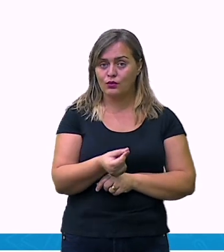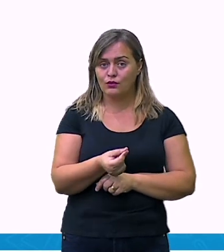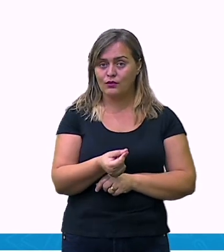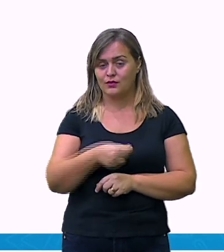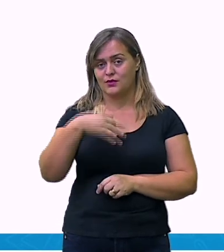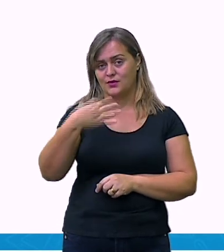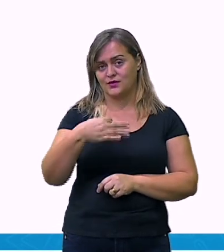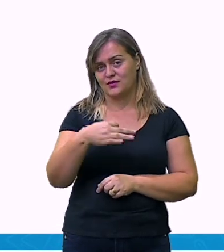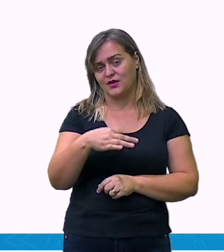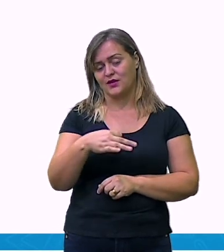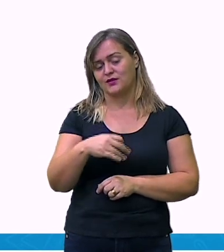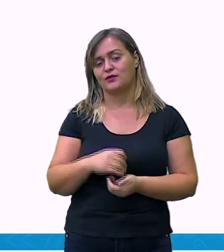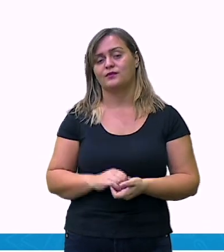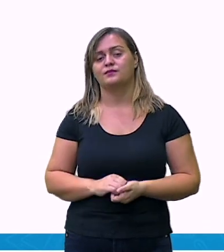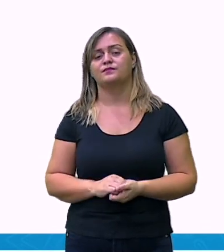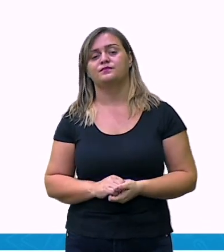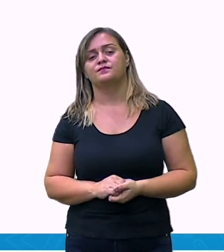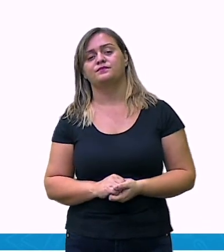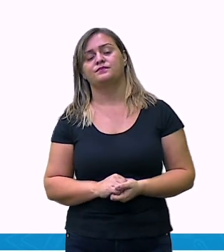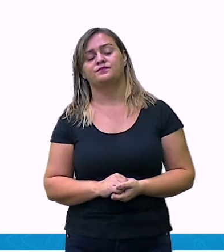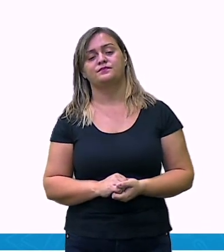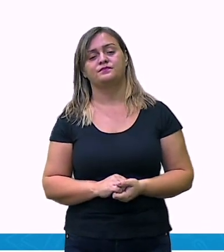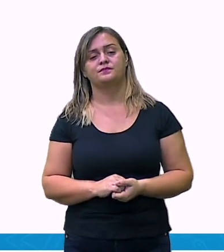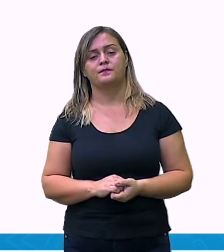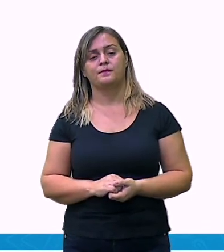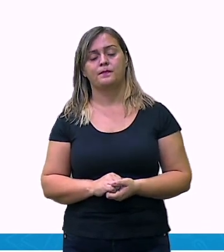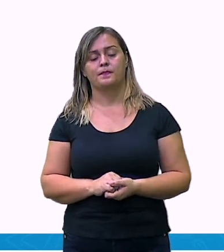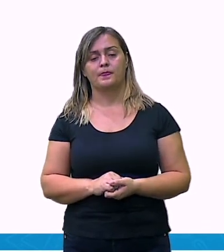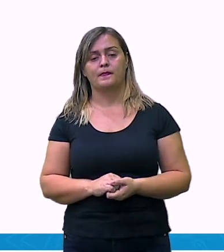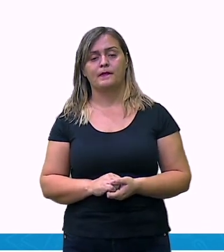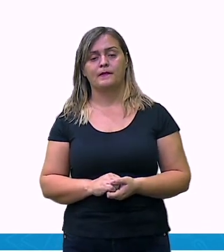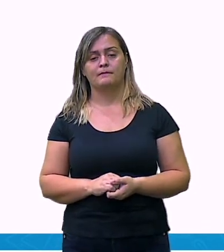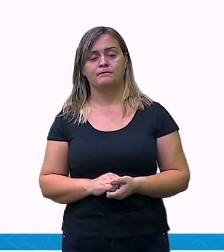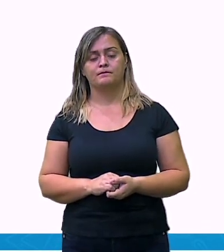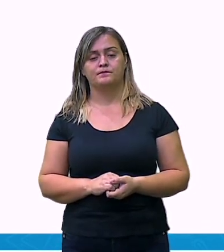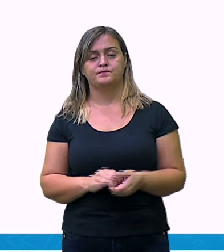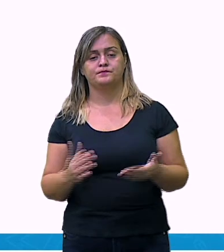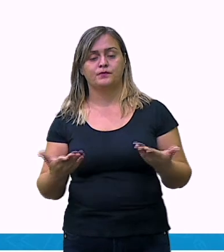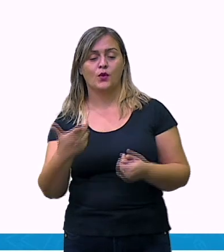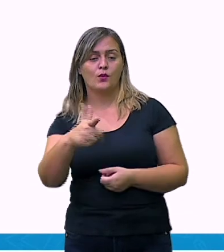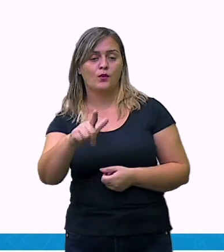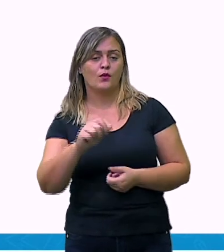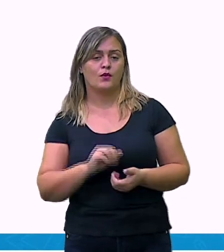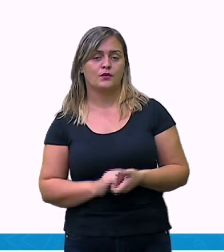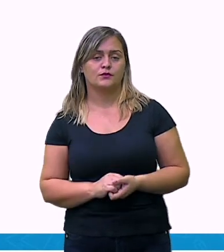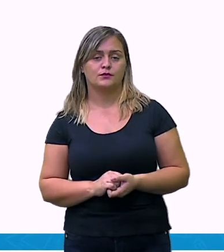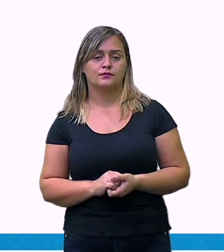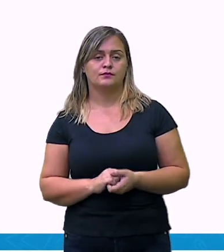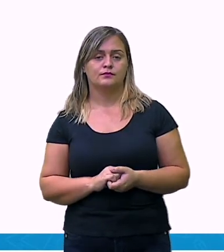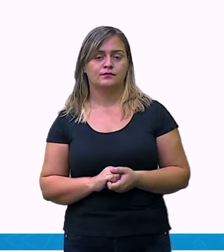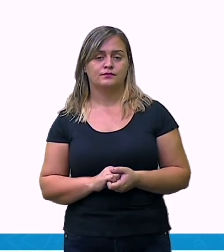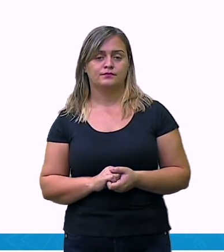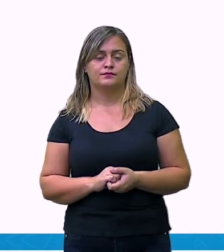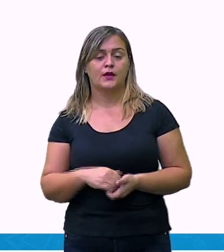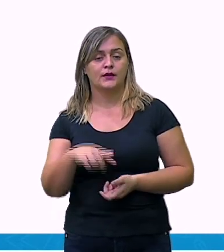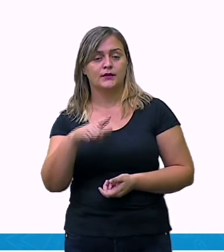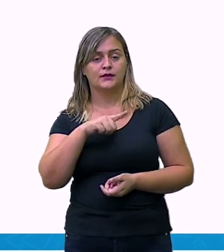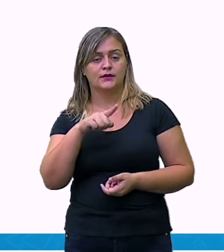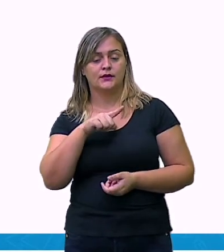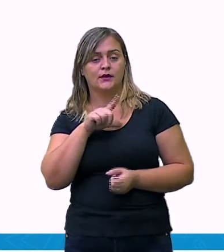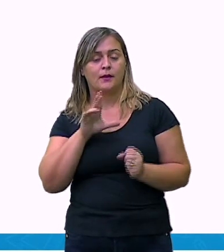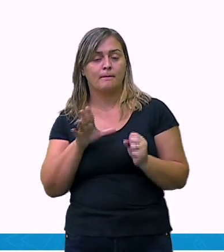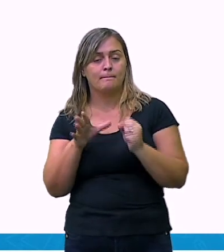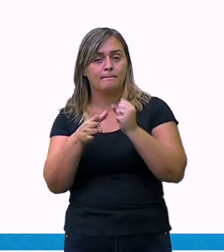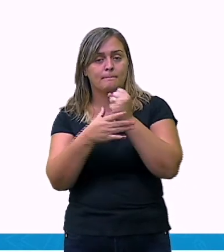vai ferir o meu próximo. Próximo. Receber proteção e amor